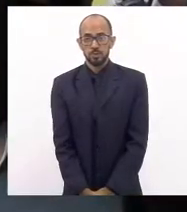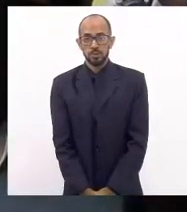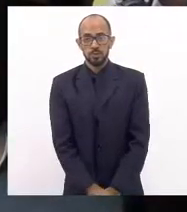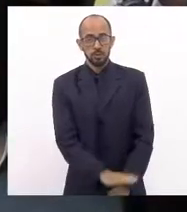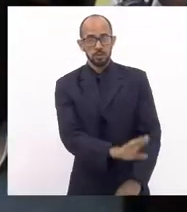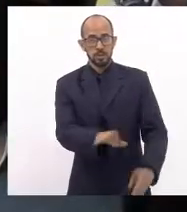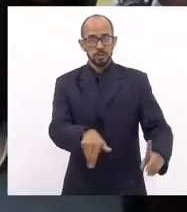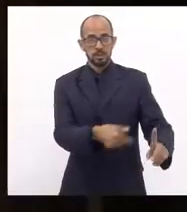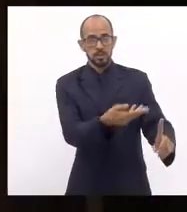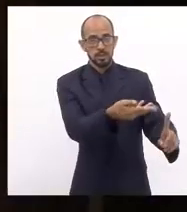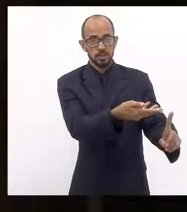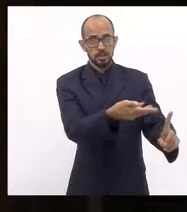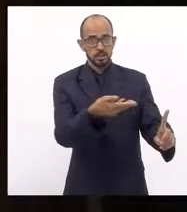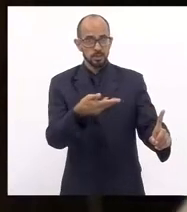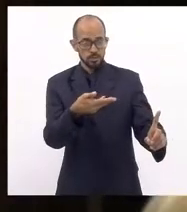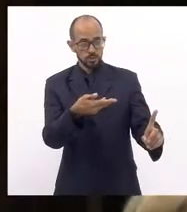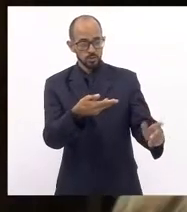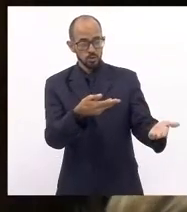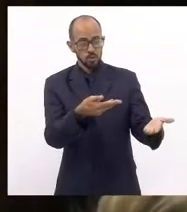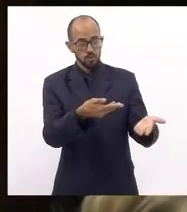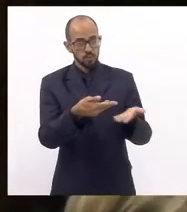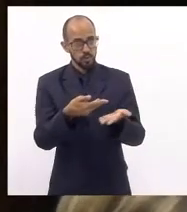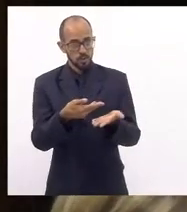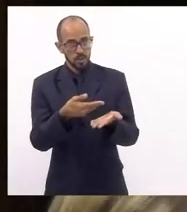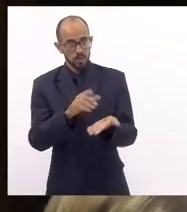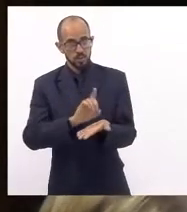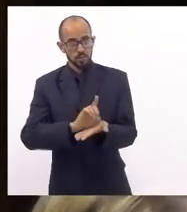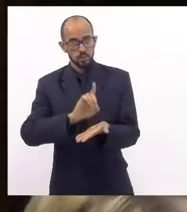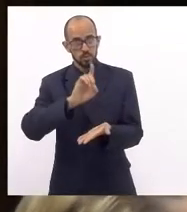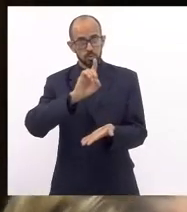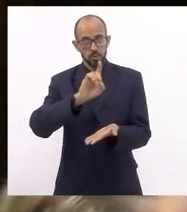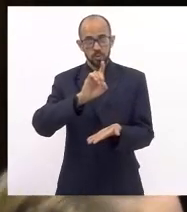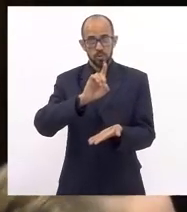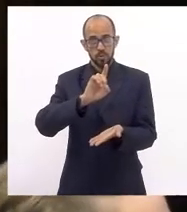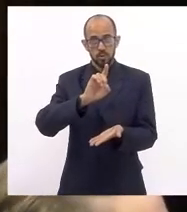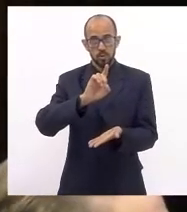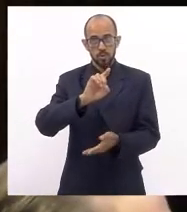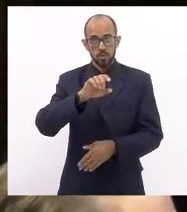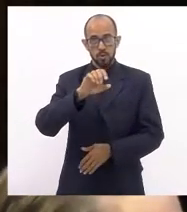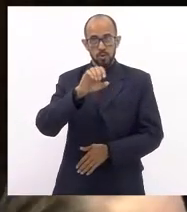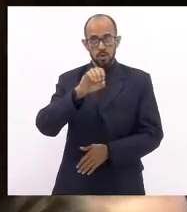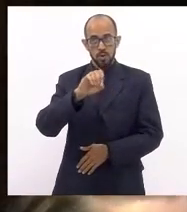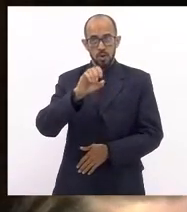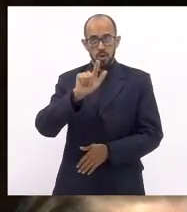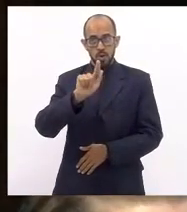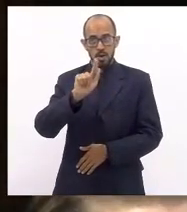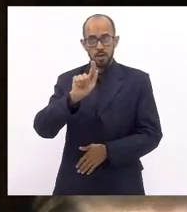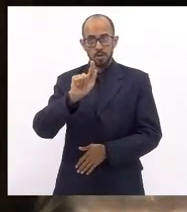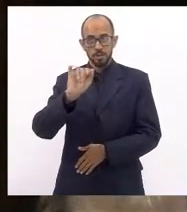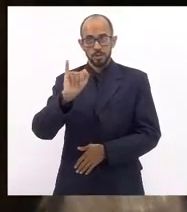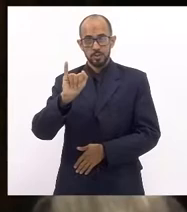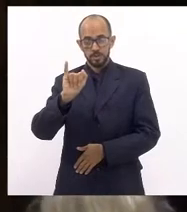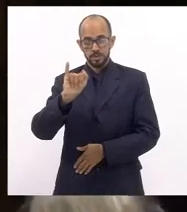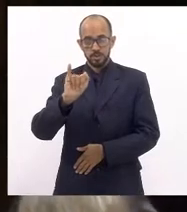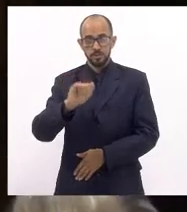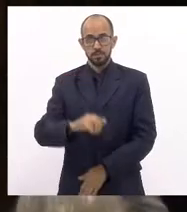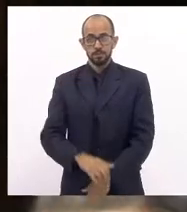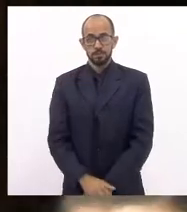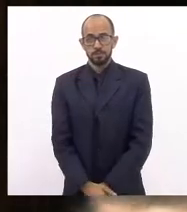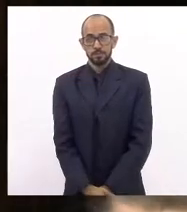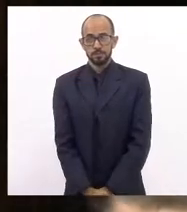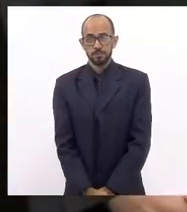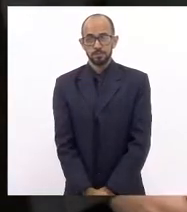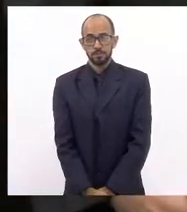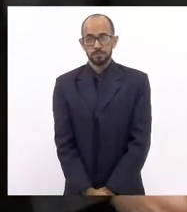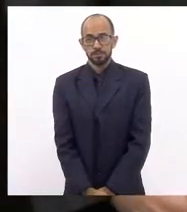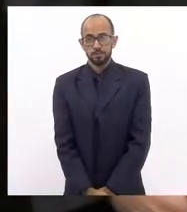Tenho a honra de chamar o excelentíssimo doutor Og Azevedo Sperli.